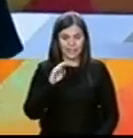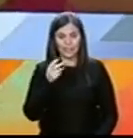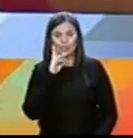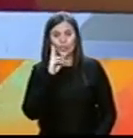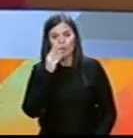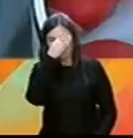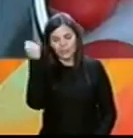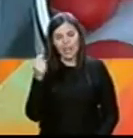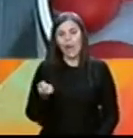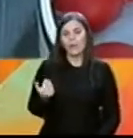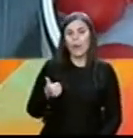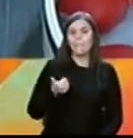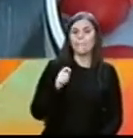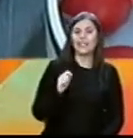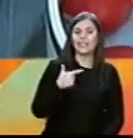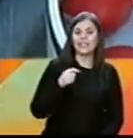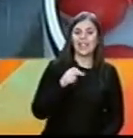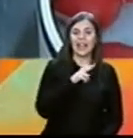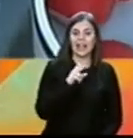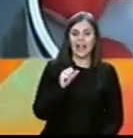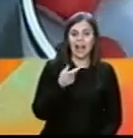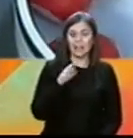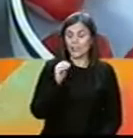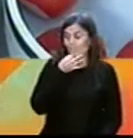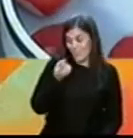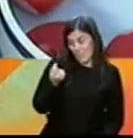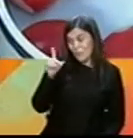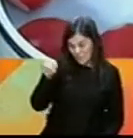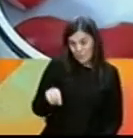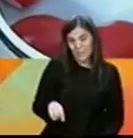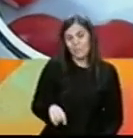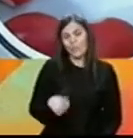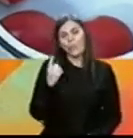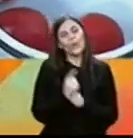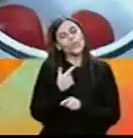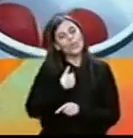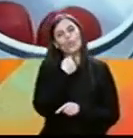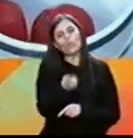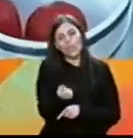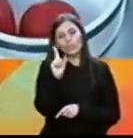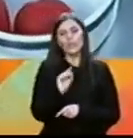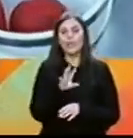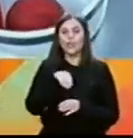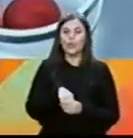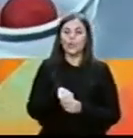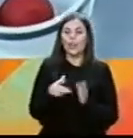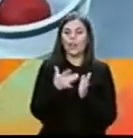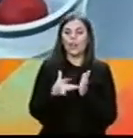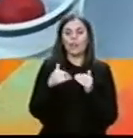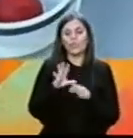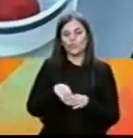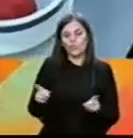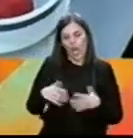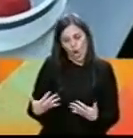Rabanetes, ainda há pouco falámos das beterrabas. Sim. Uma coisa que eu tenho indicado na receita, mas por acaso não vou fazer